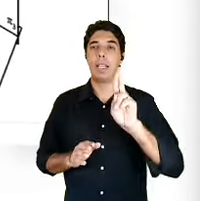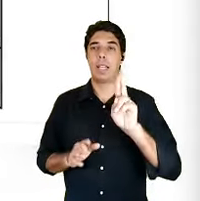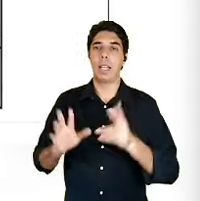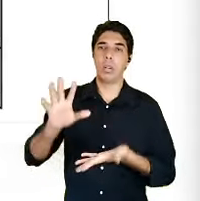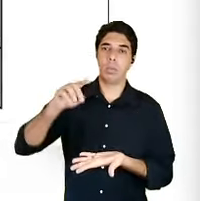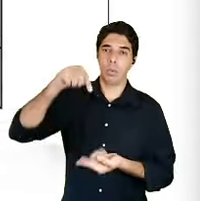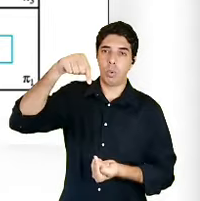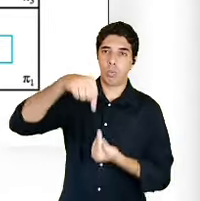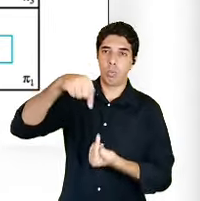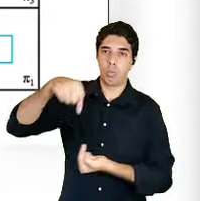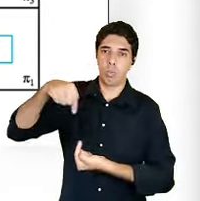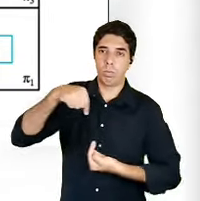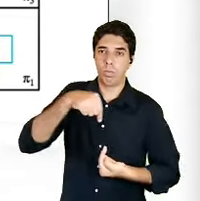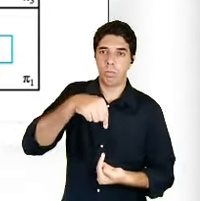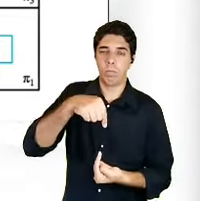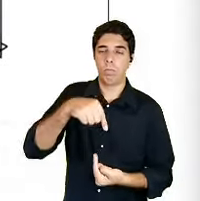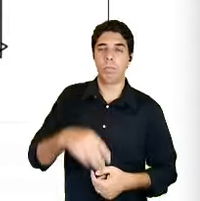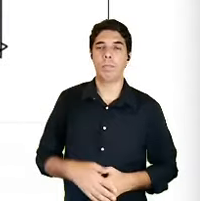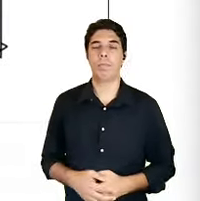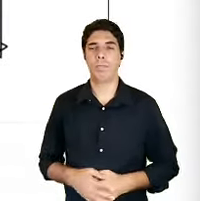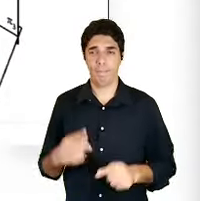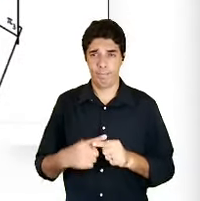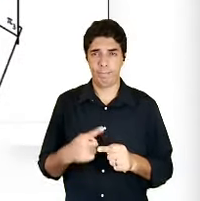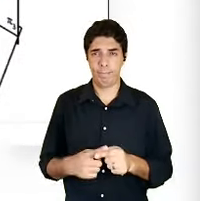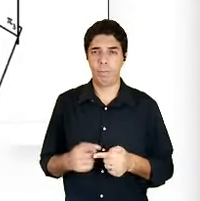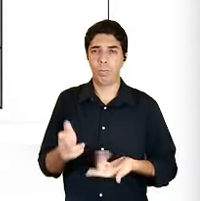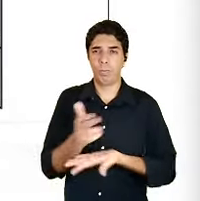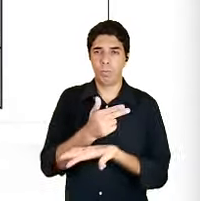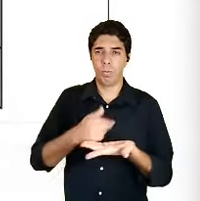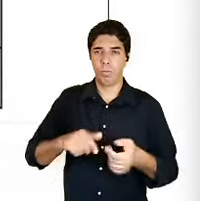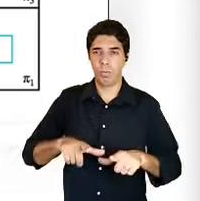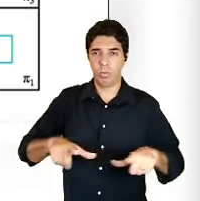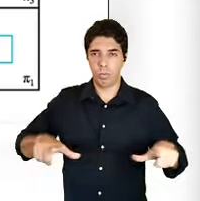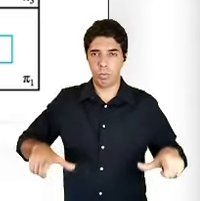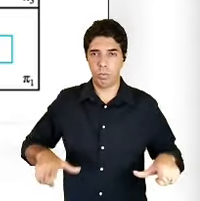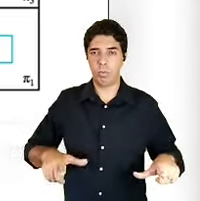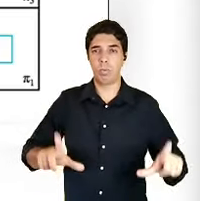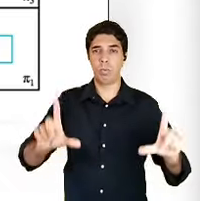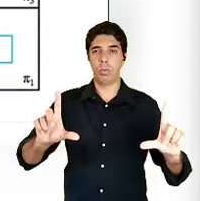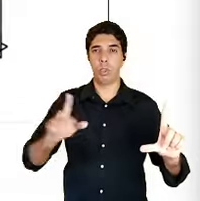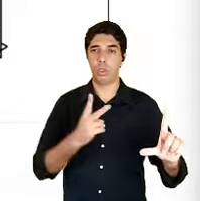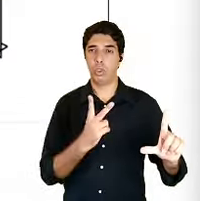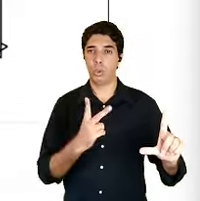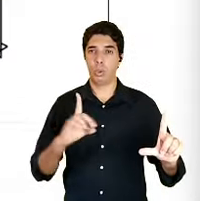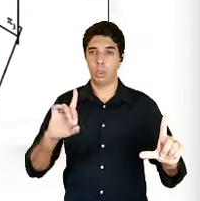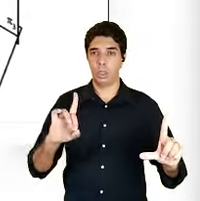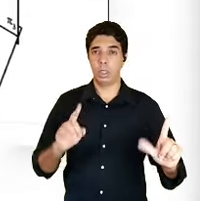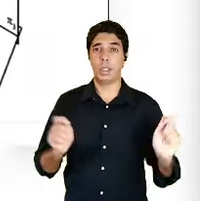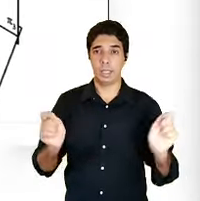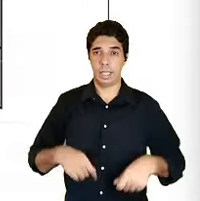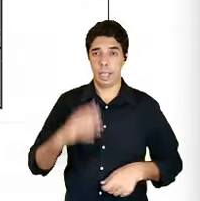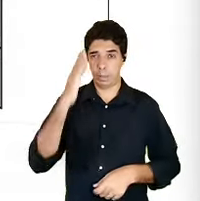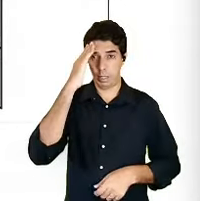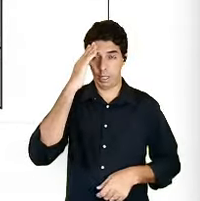que, a partir de desenhos bidimensionais, a gente consiga entender e visualizar a forma espacial do